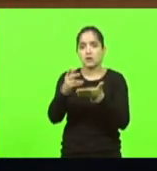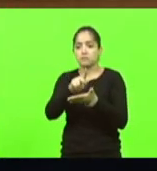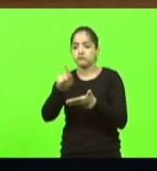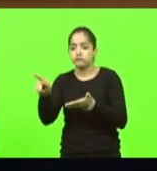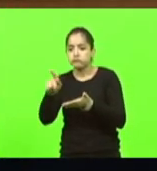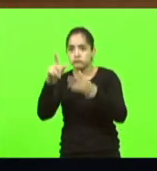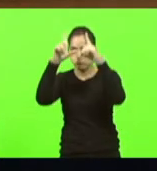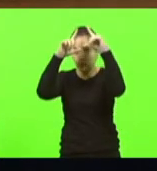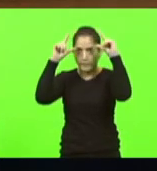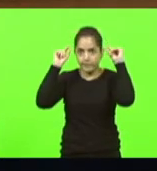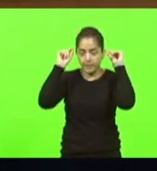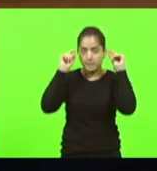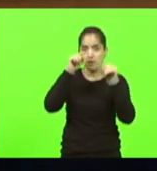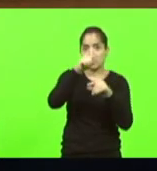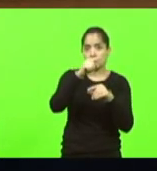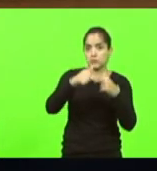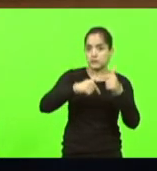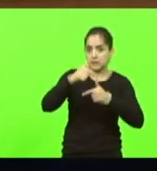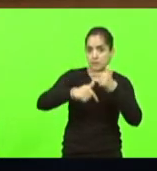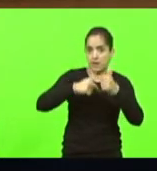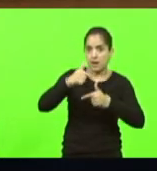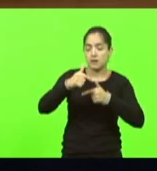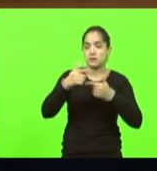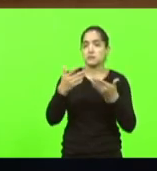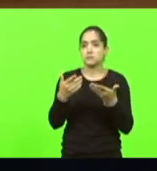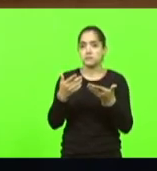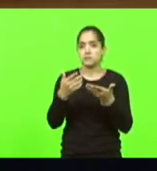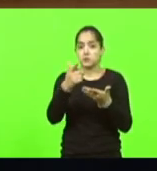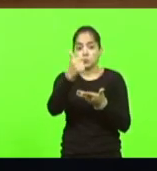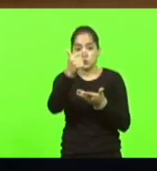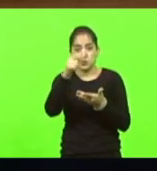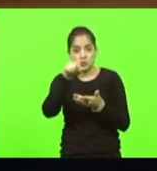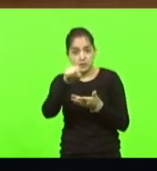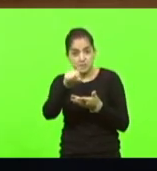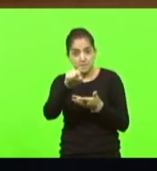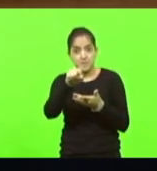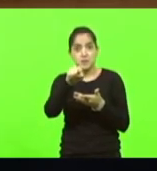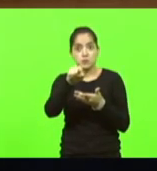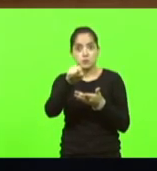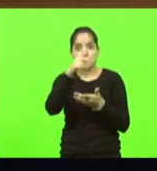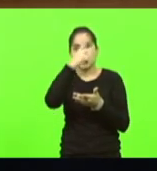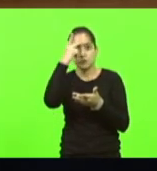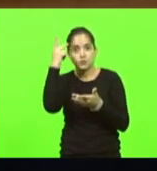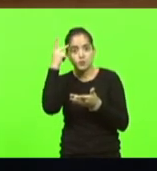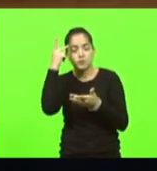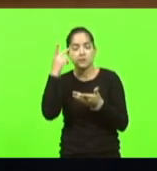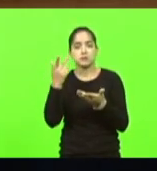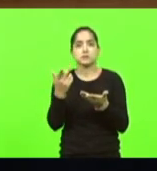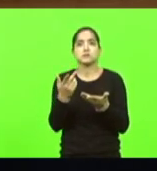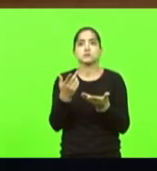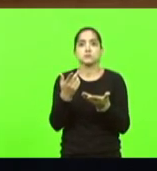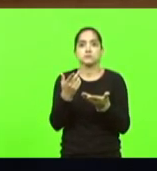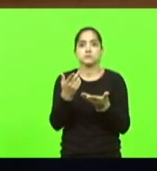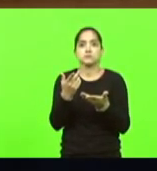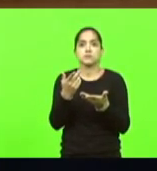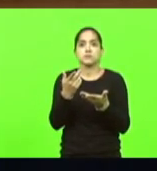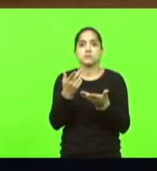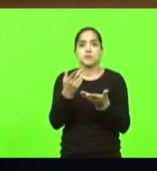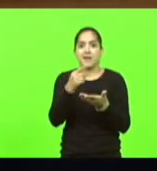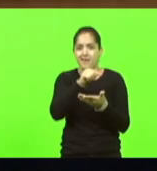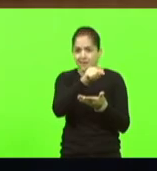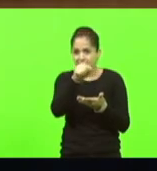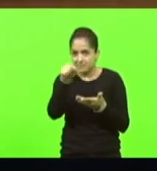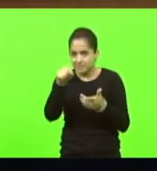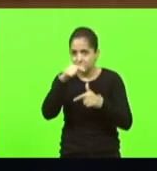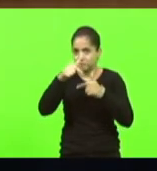hospital não nos 12 mil servidores que ganham os r$ 5000 a Previdência é ali que